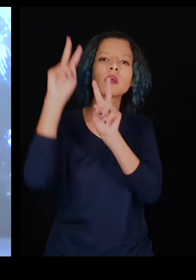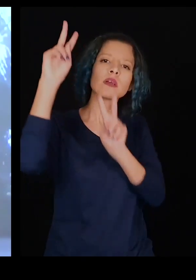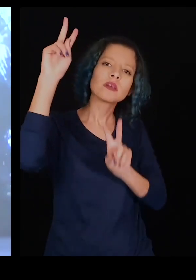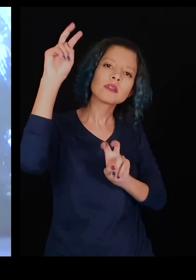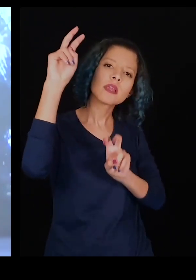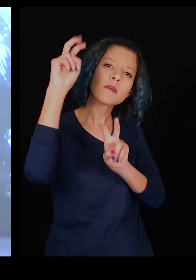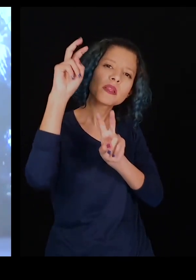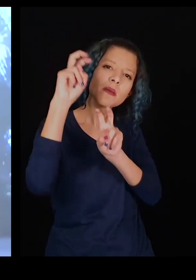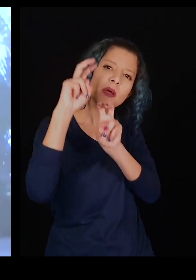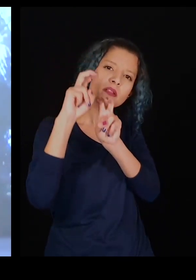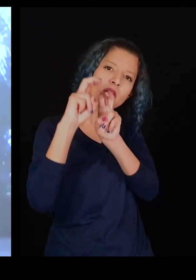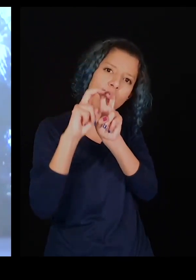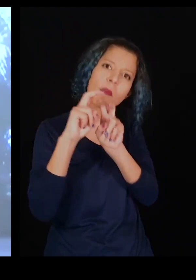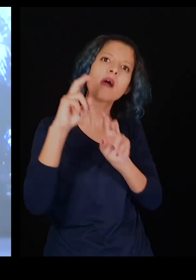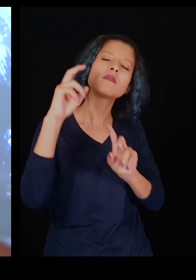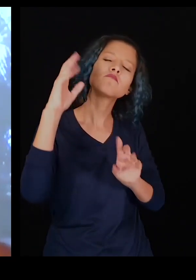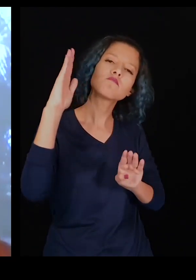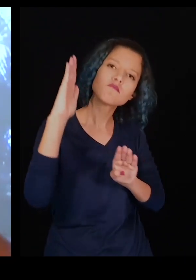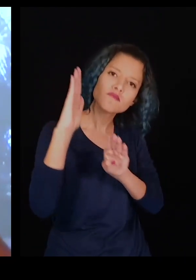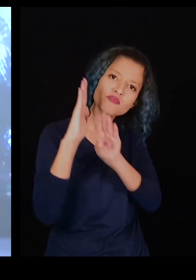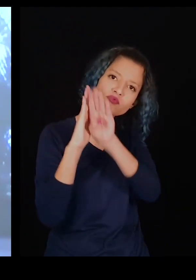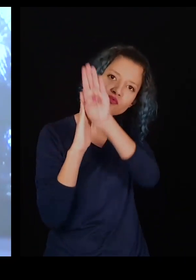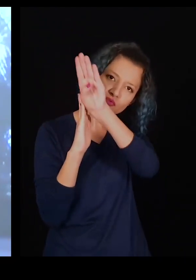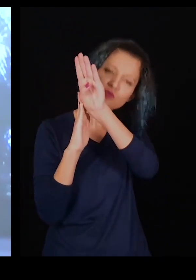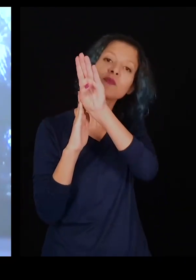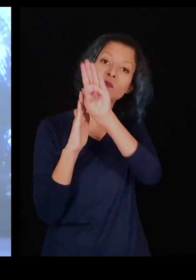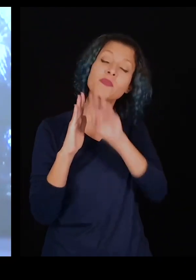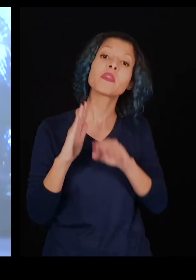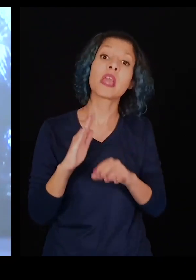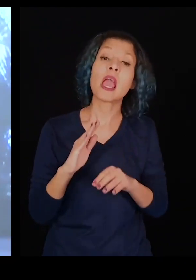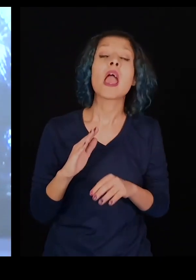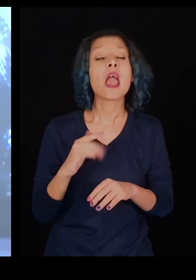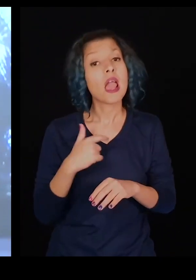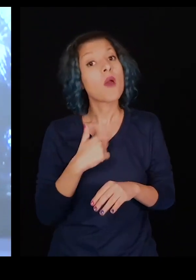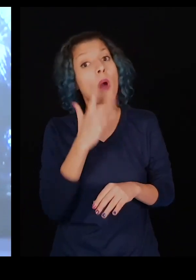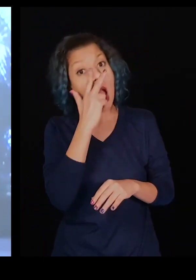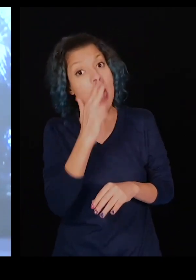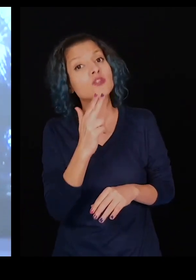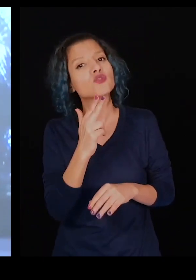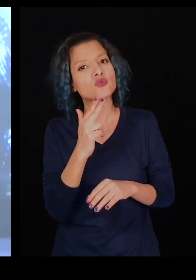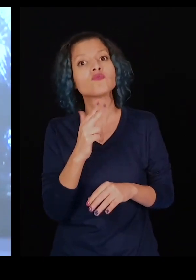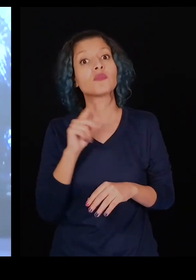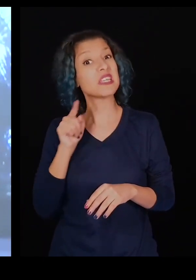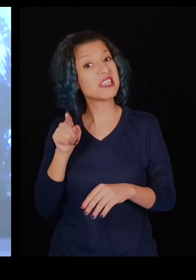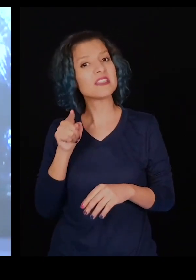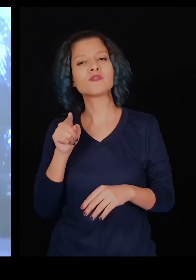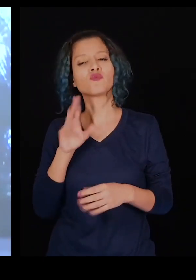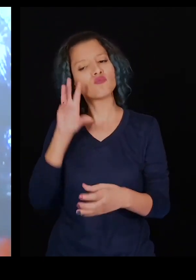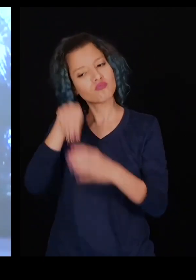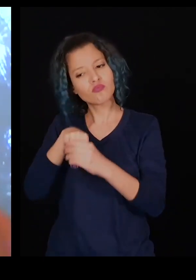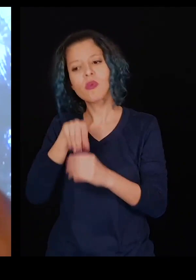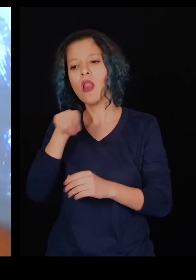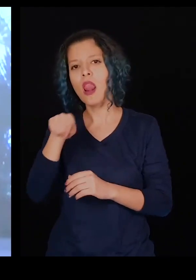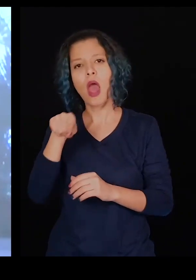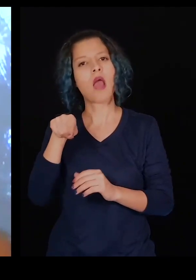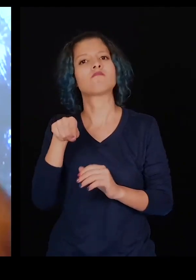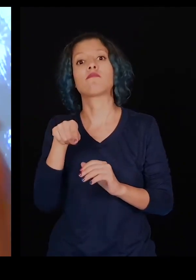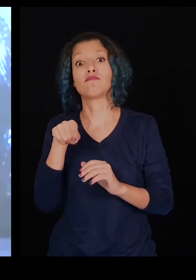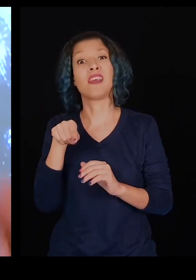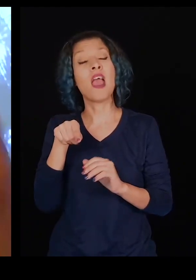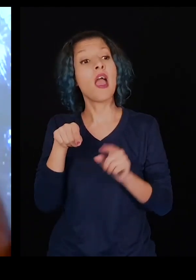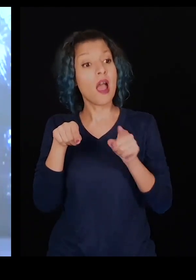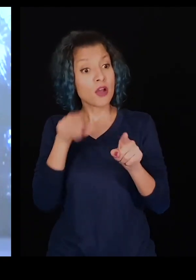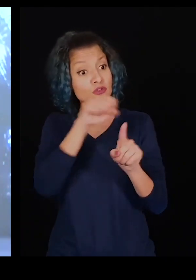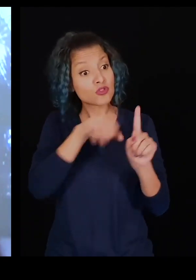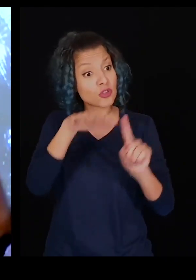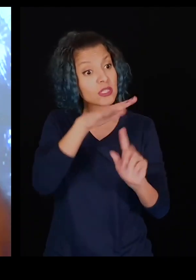digamos assim, transversais e matriciais. Eu acho que isso é um imperativo da sociedade contemporânea e